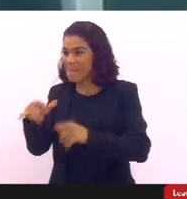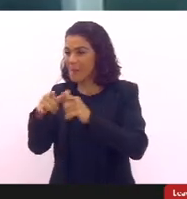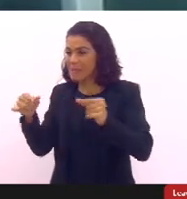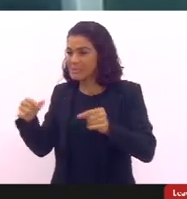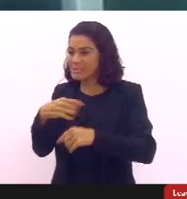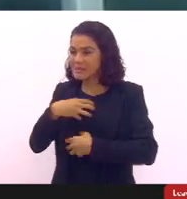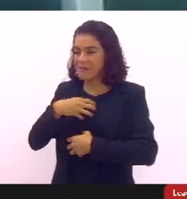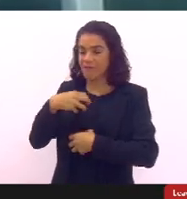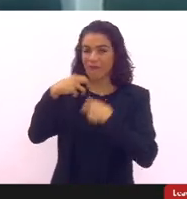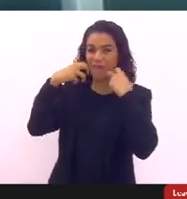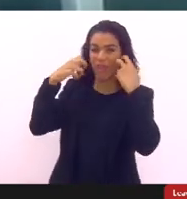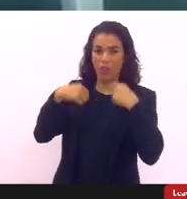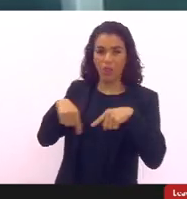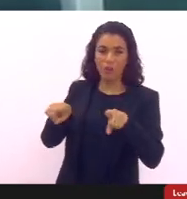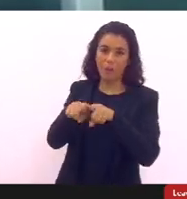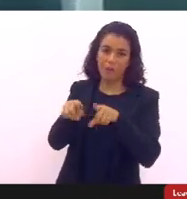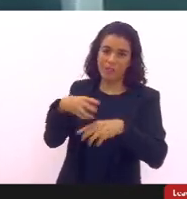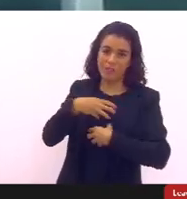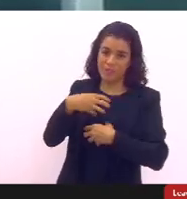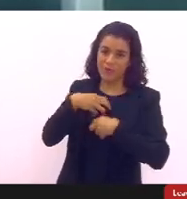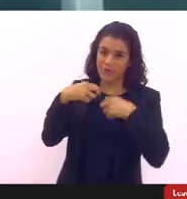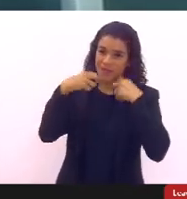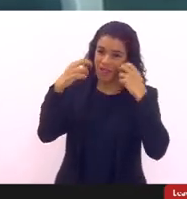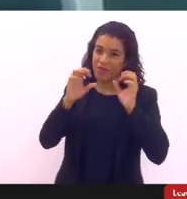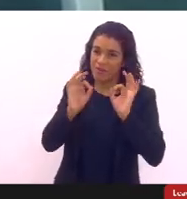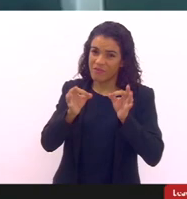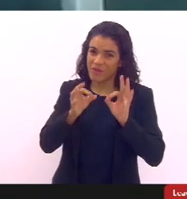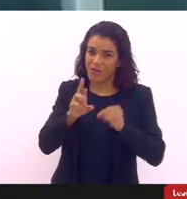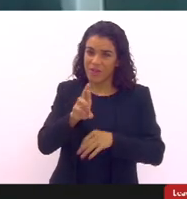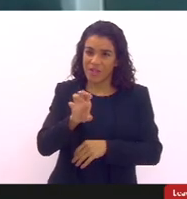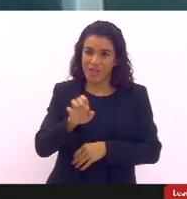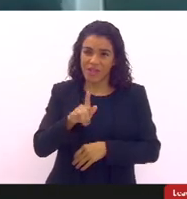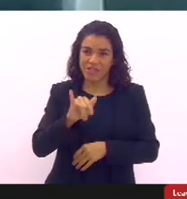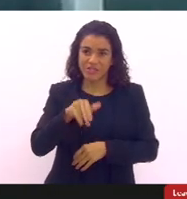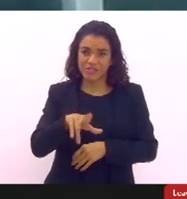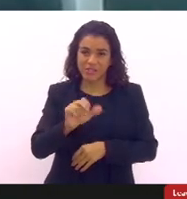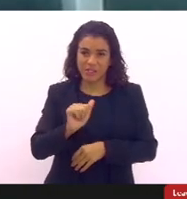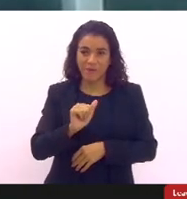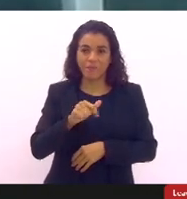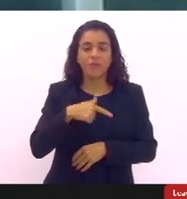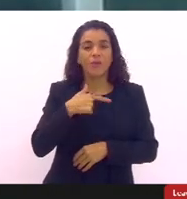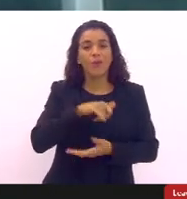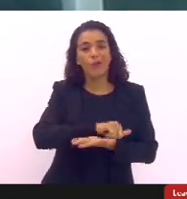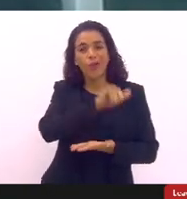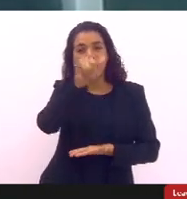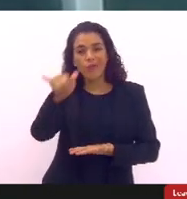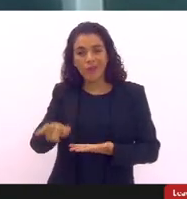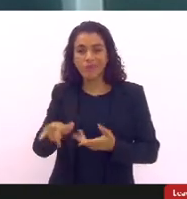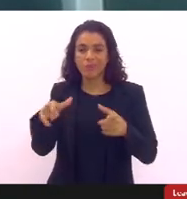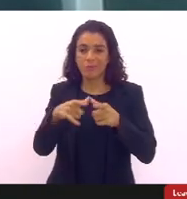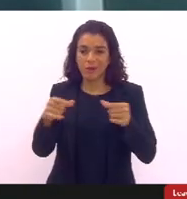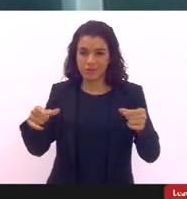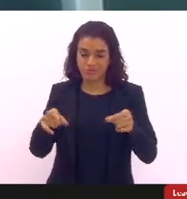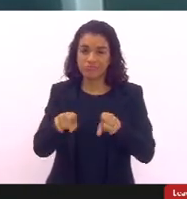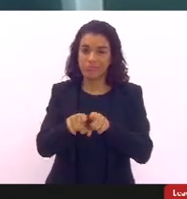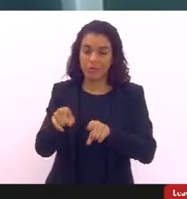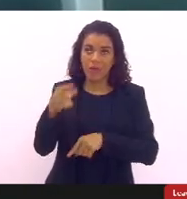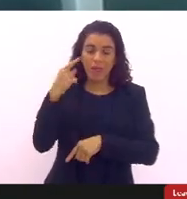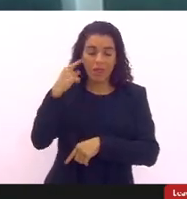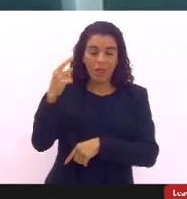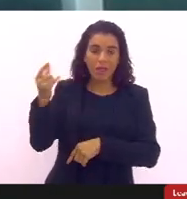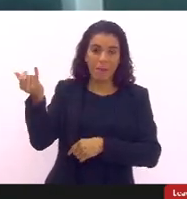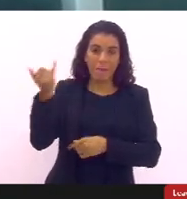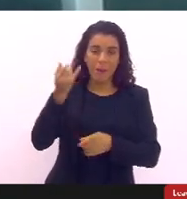vergonha, eu também passo vergonha, viu, Regina? Quando vou para Brasília, que a gente tem que discutir e apresentar e ouvir